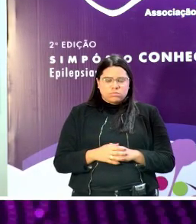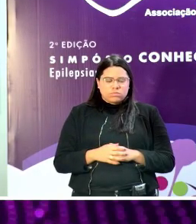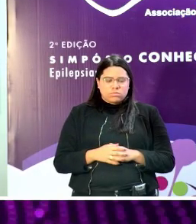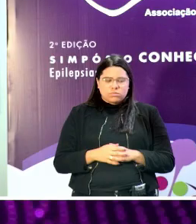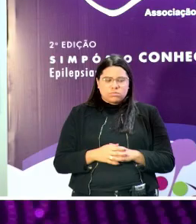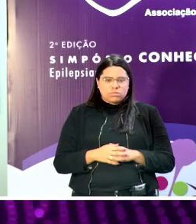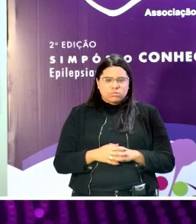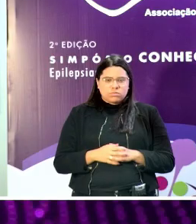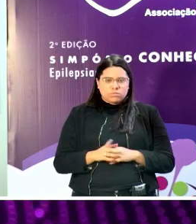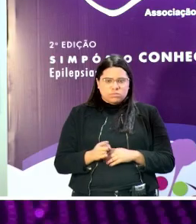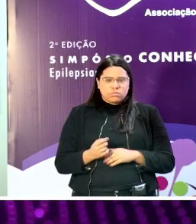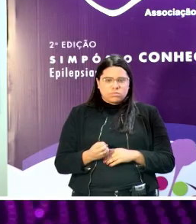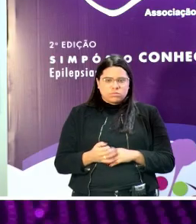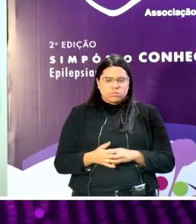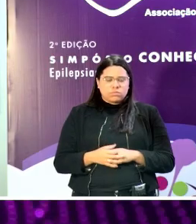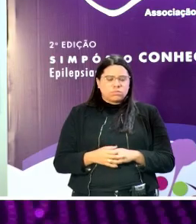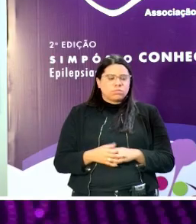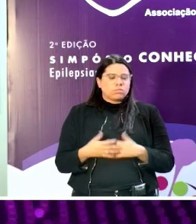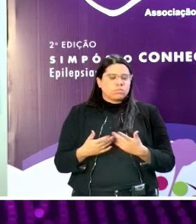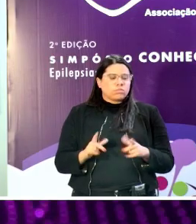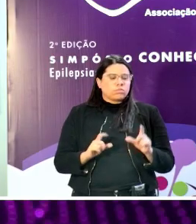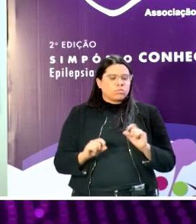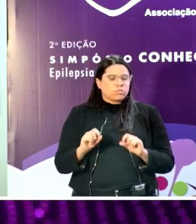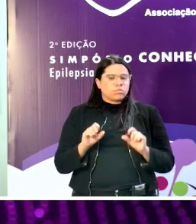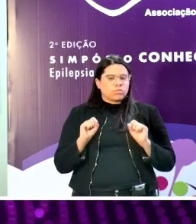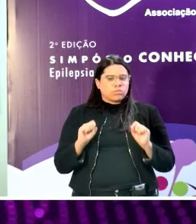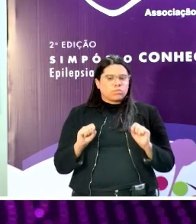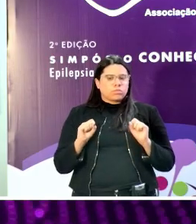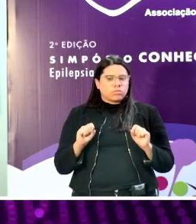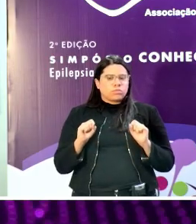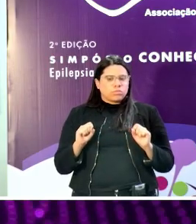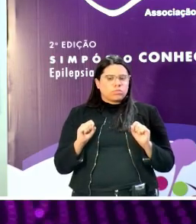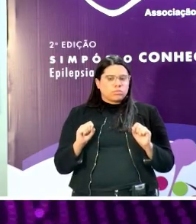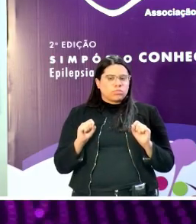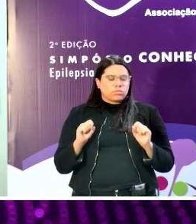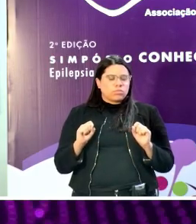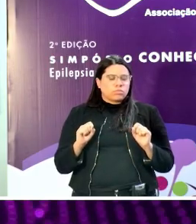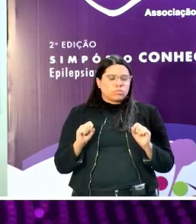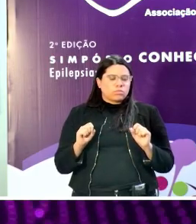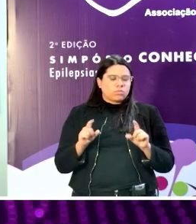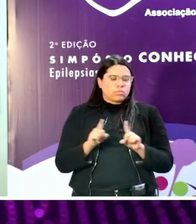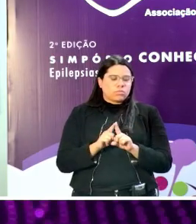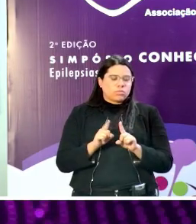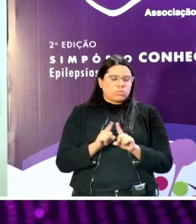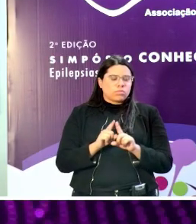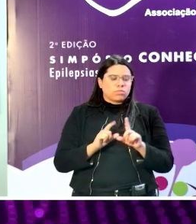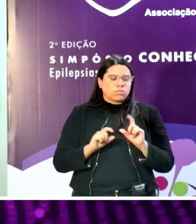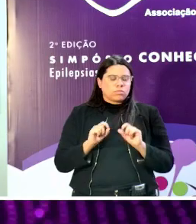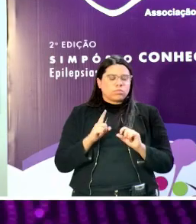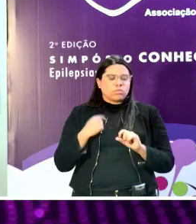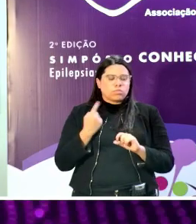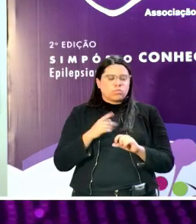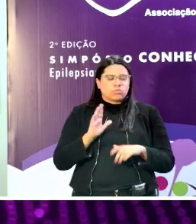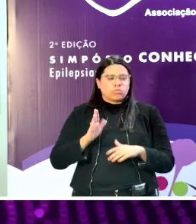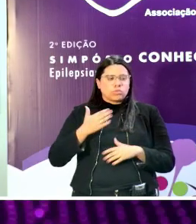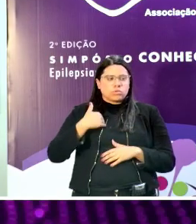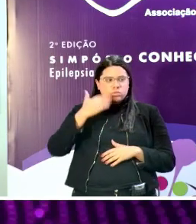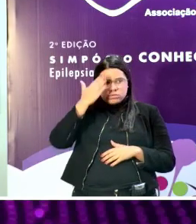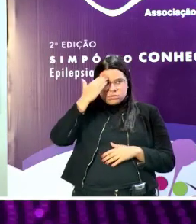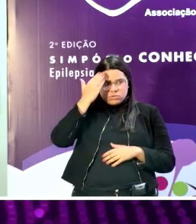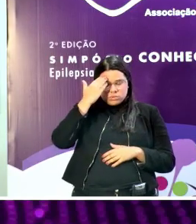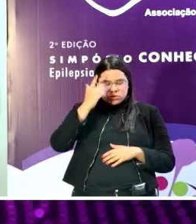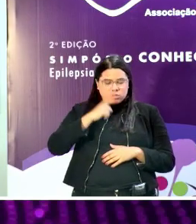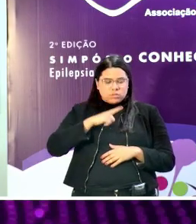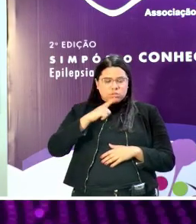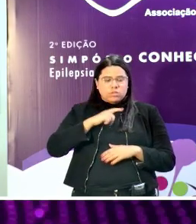ainda não sabe todos eles. Ela pode ou ativar ou reprimir a transcrição. Só que o que a gente já sabe, já temos